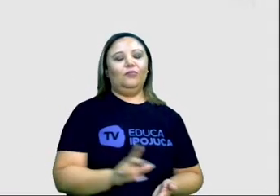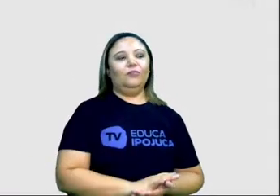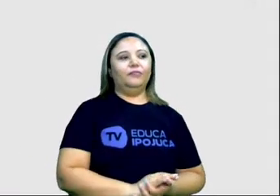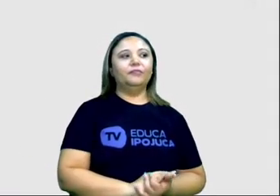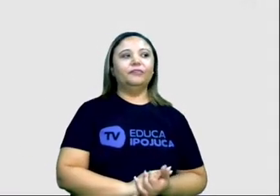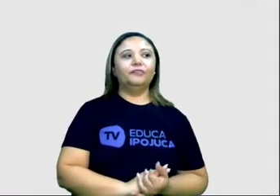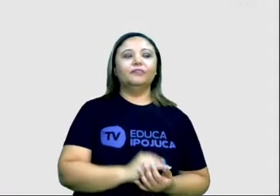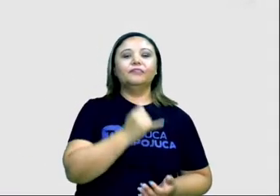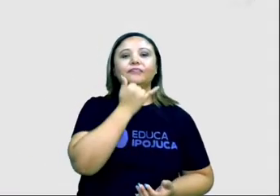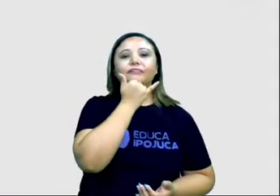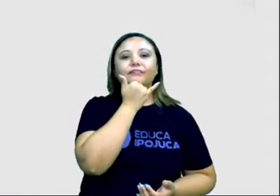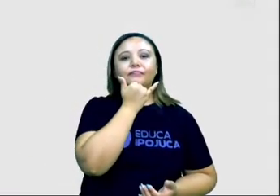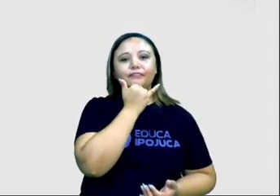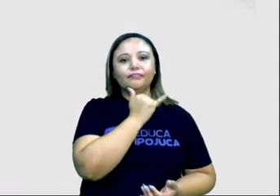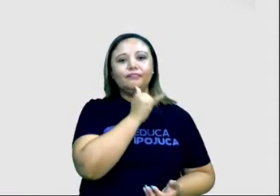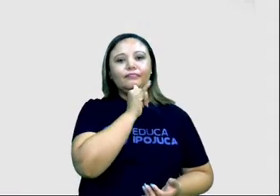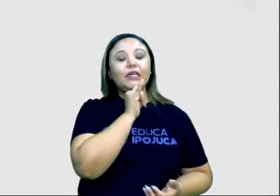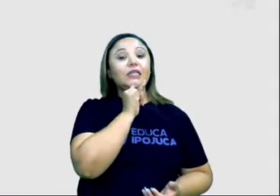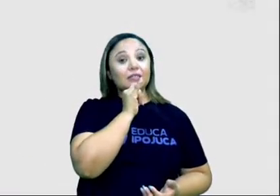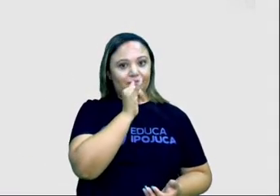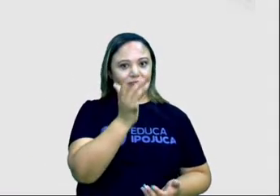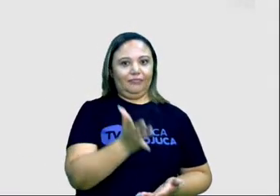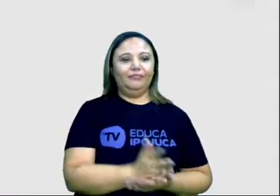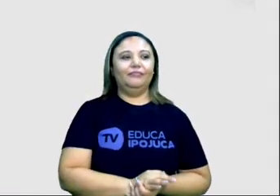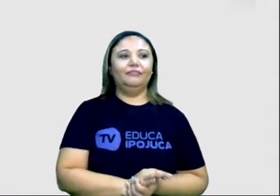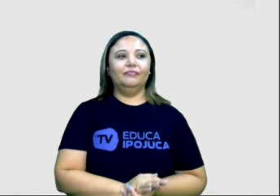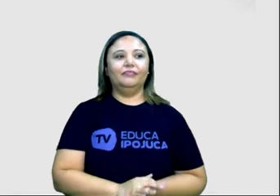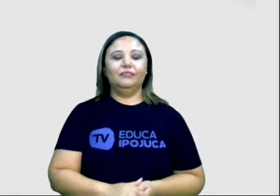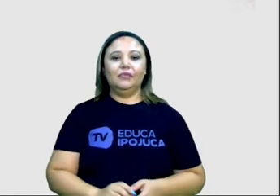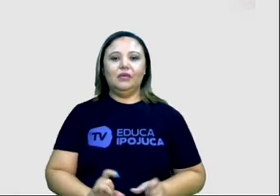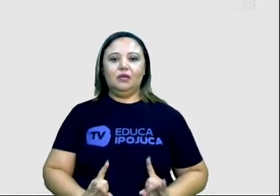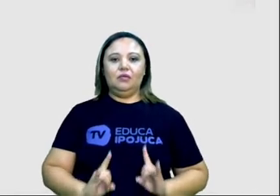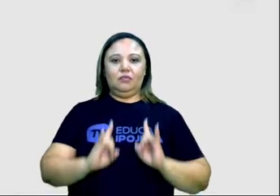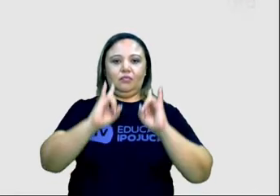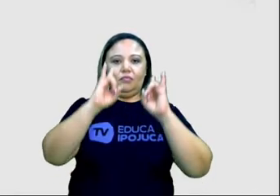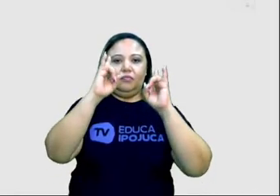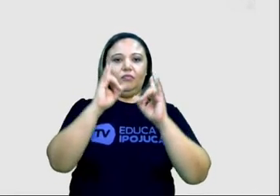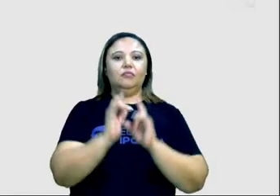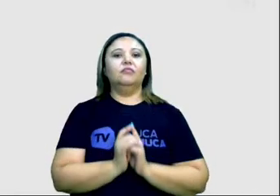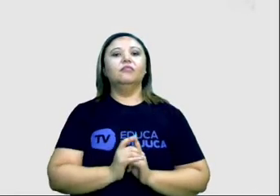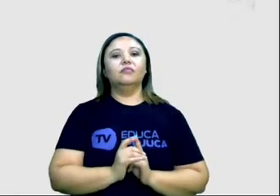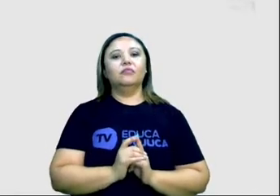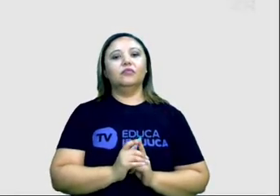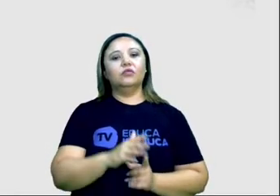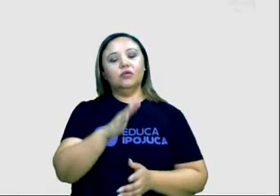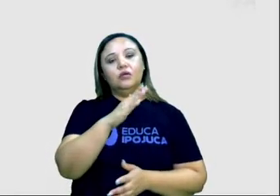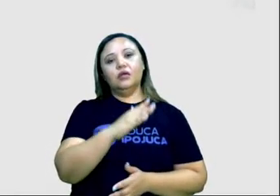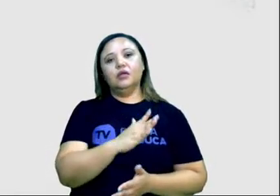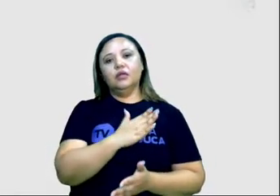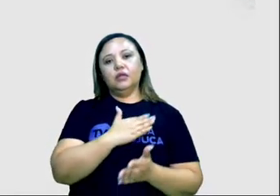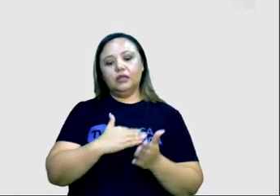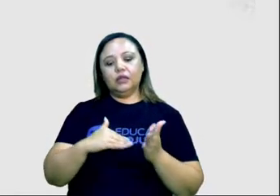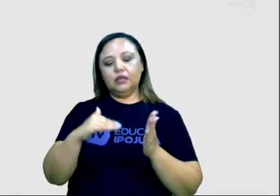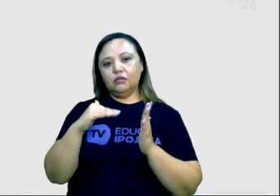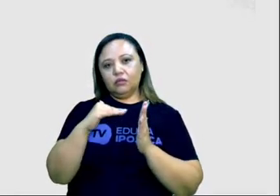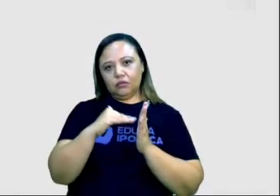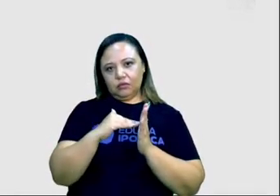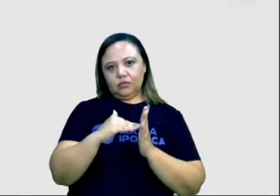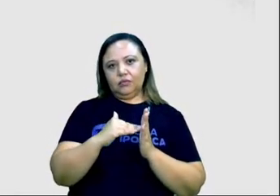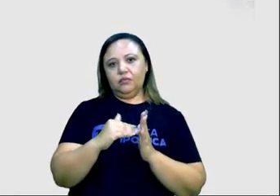Vamos ver um exemplo. Todos os prédios têm plantas. Todas as plantas têm